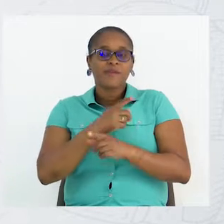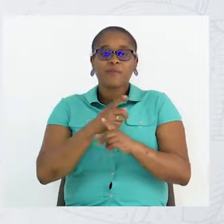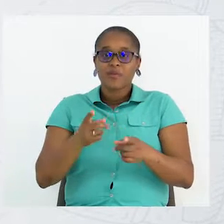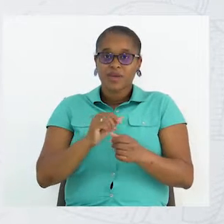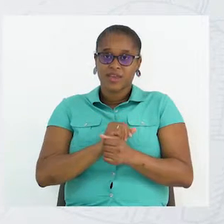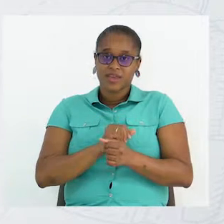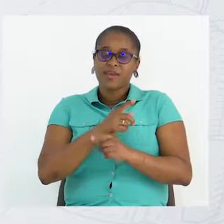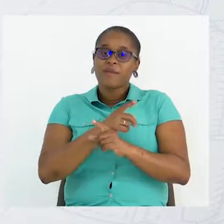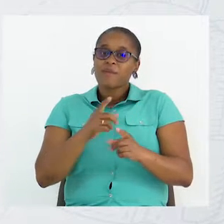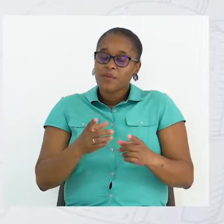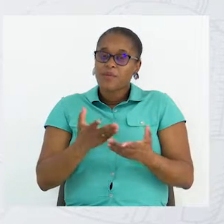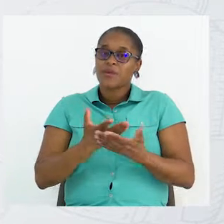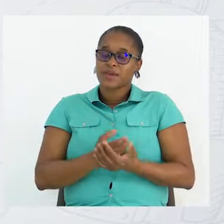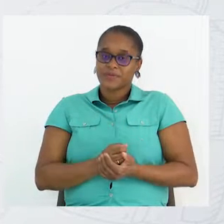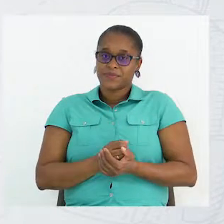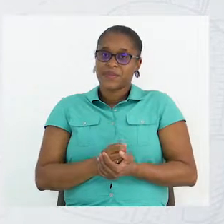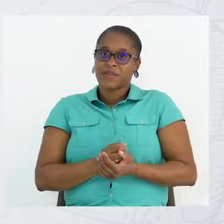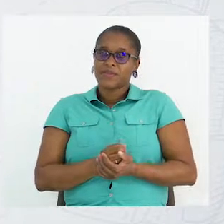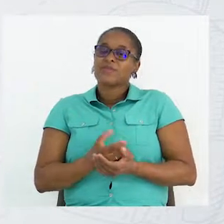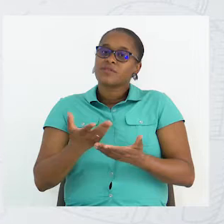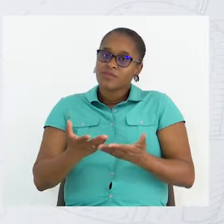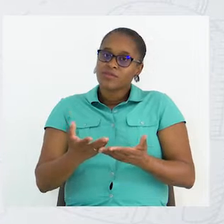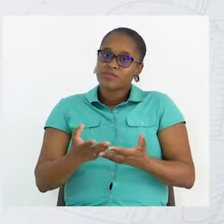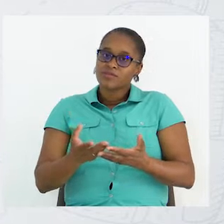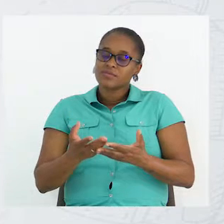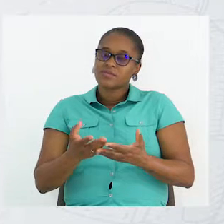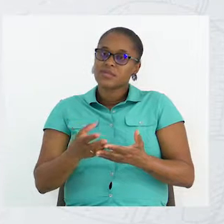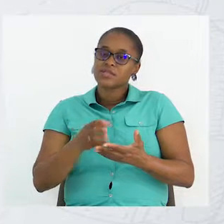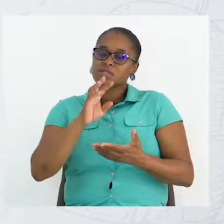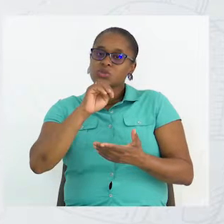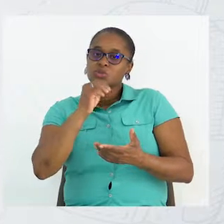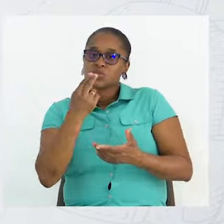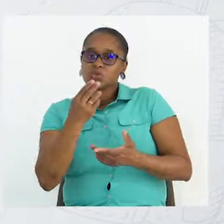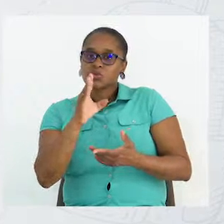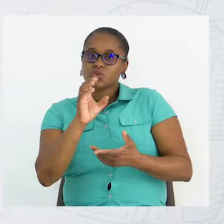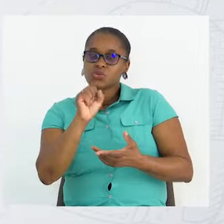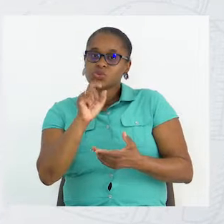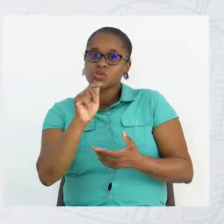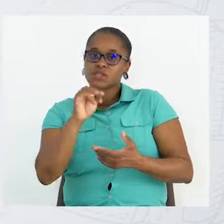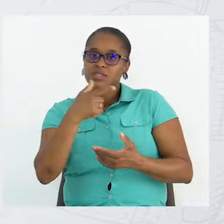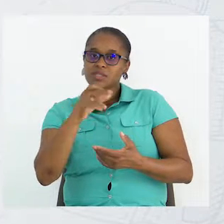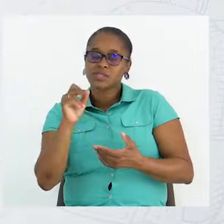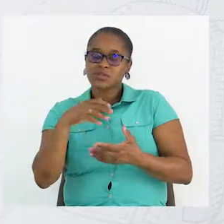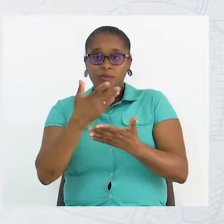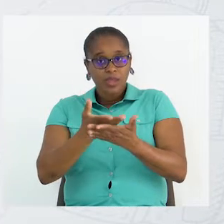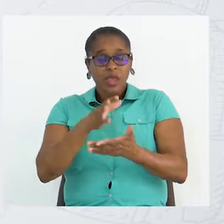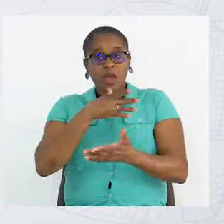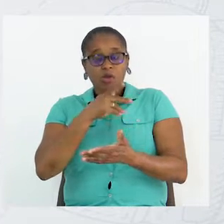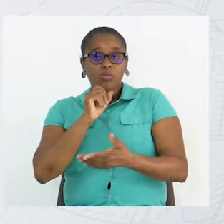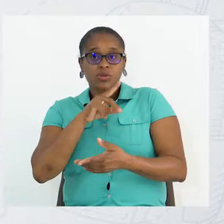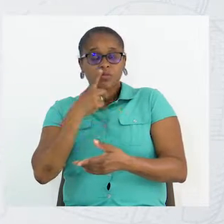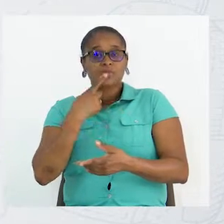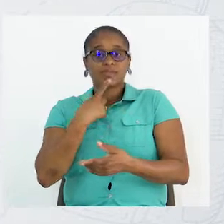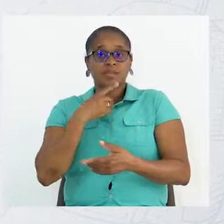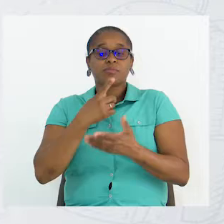quê? Porque pela sugestão que proporciona, a cor nós podemos perceber. Por exemplo,